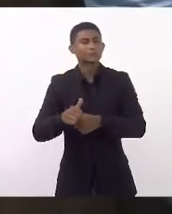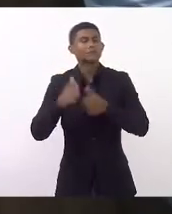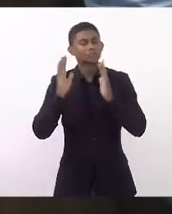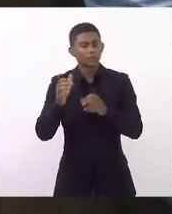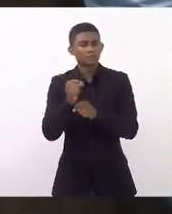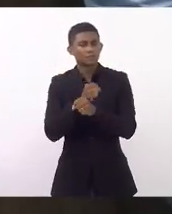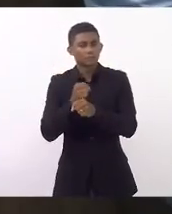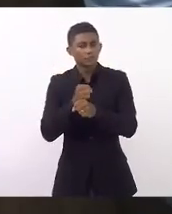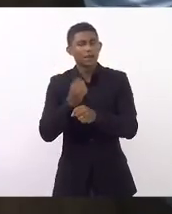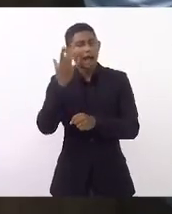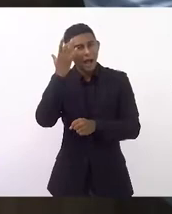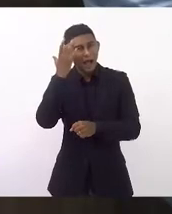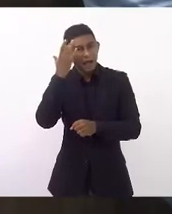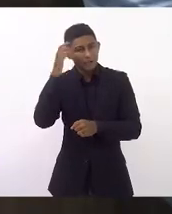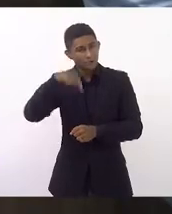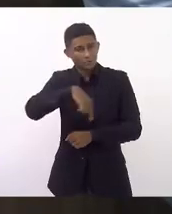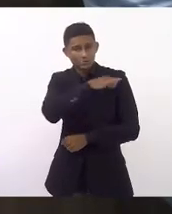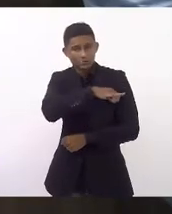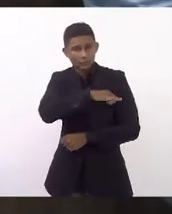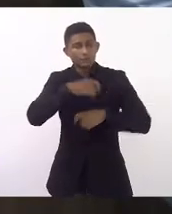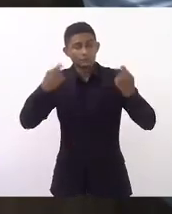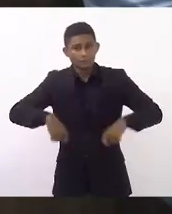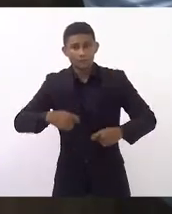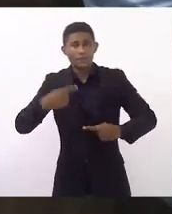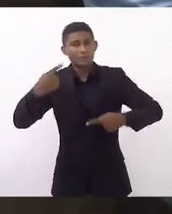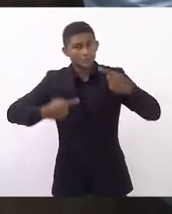Rio de Janeiro estar avançando nessa discussão.